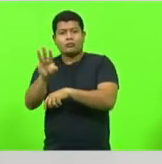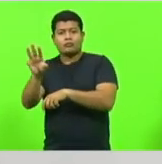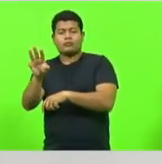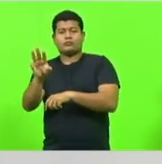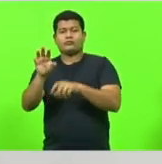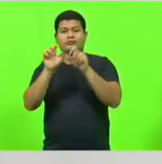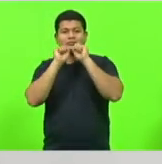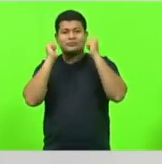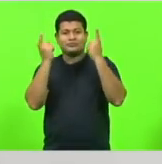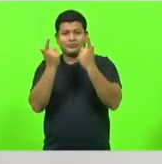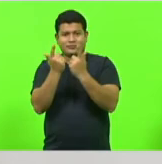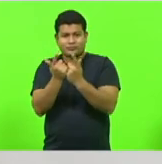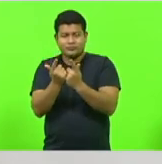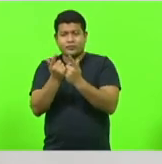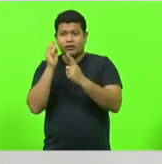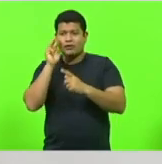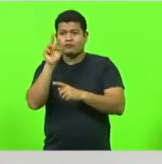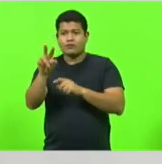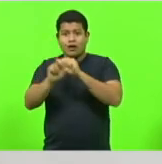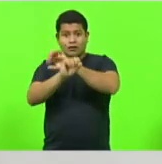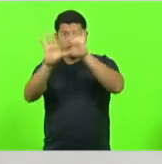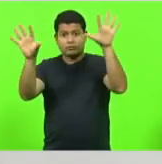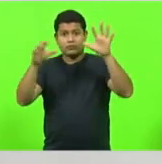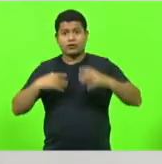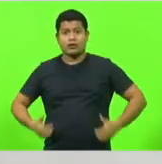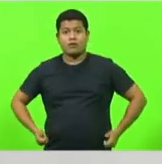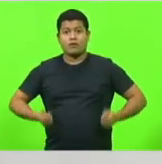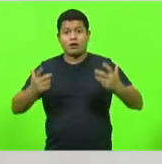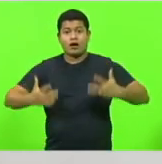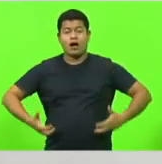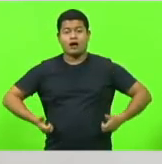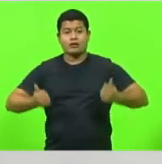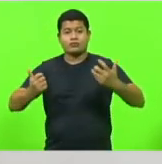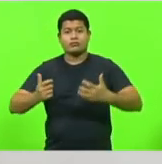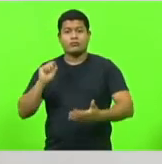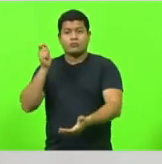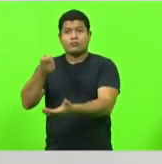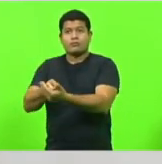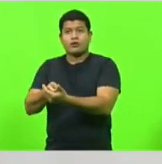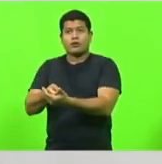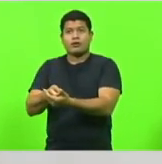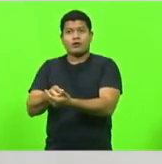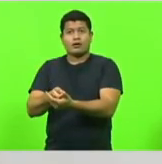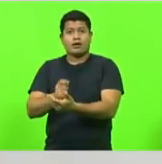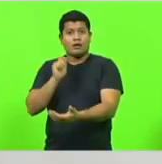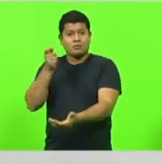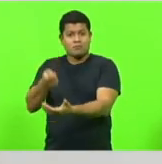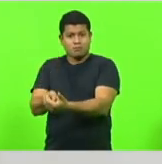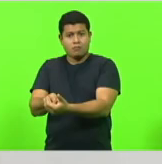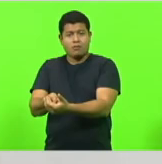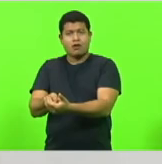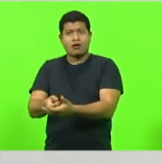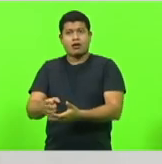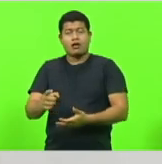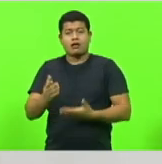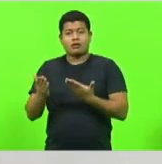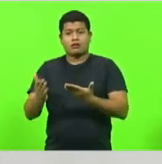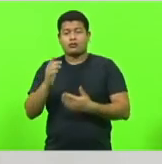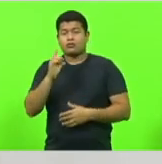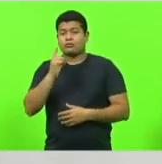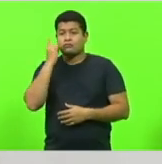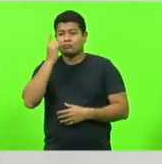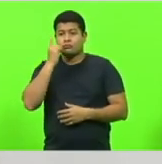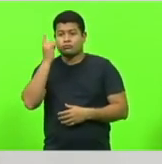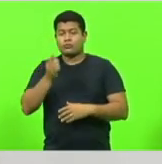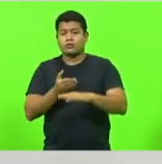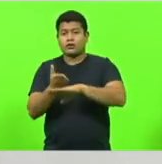Catarina e olhar ali o gasto com diárias, tá? Com diárias dos deputados, para onde que eles viajam